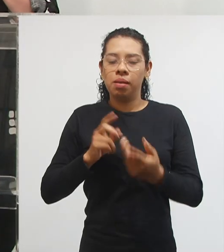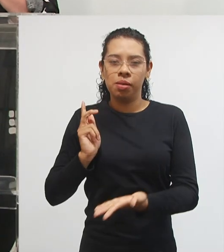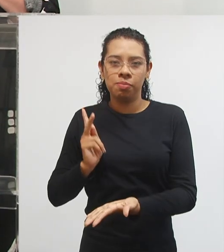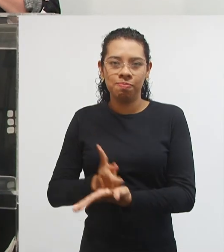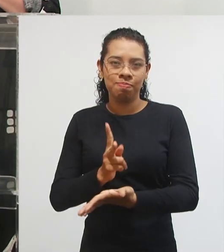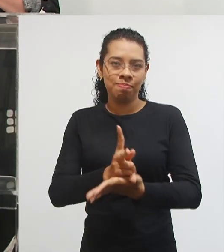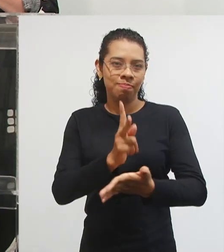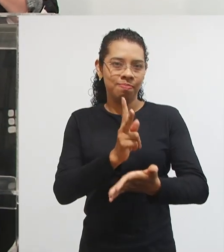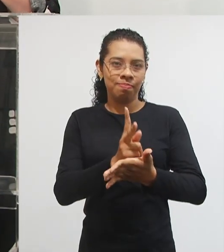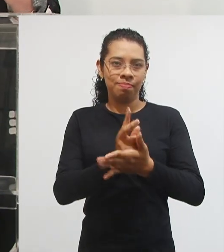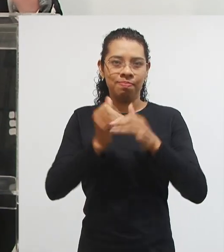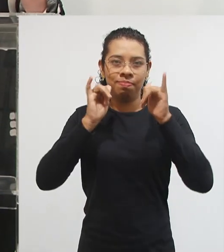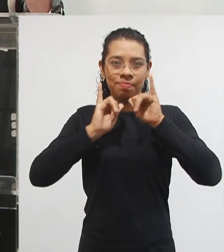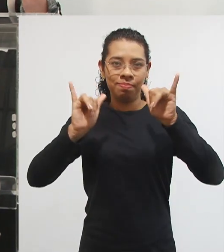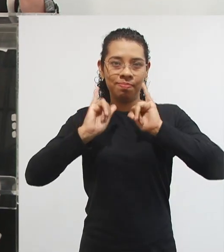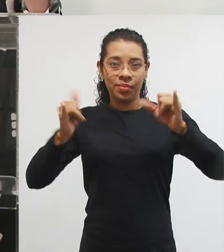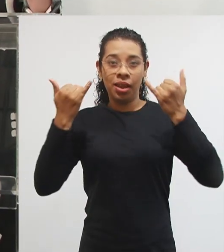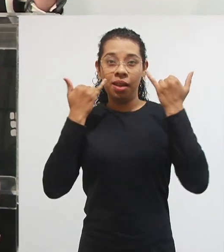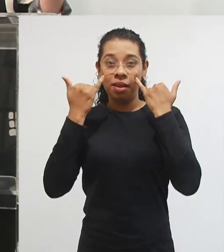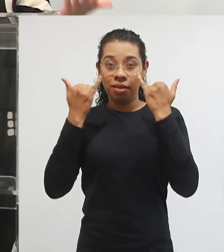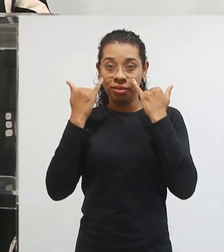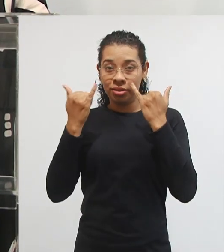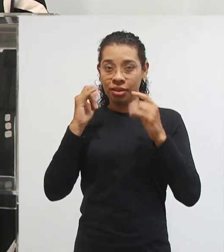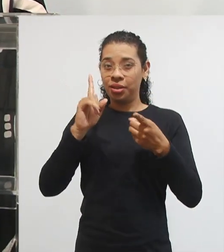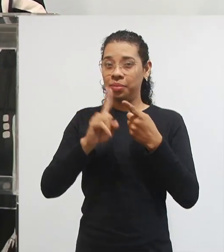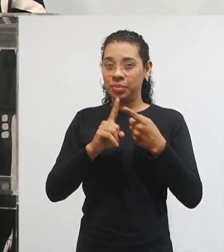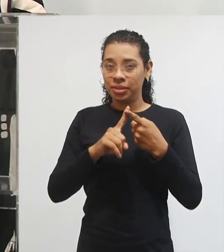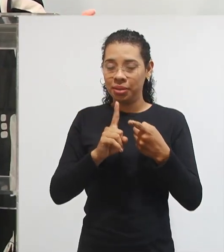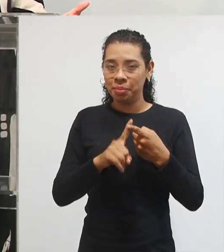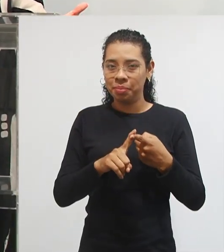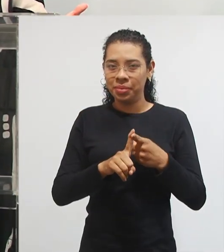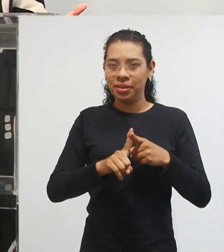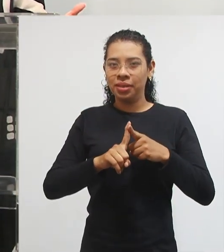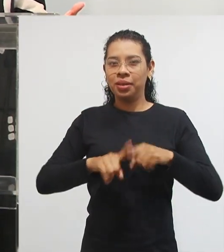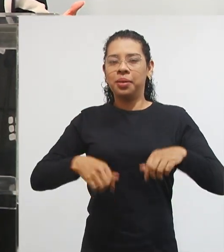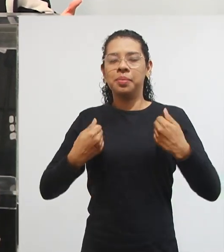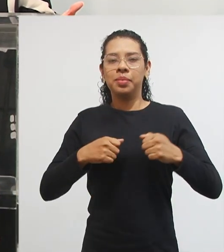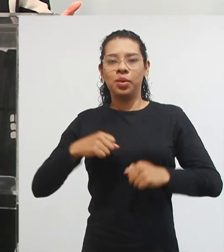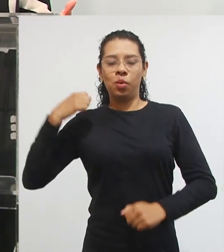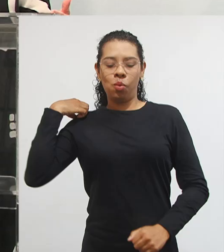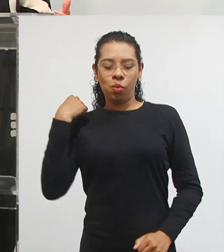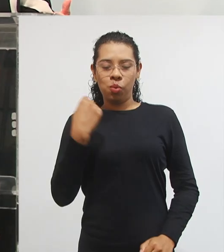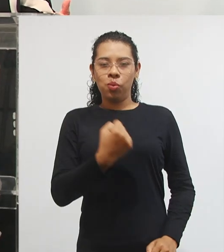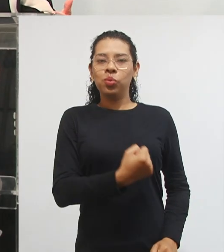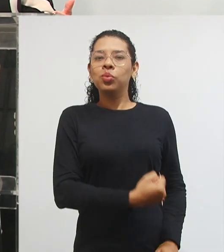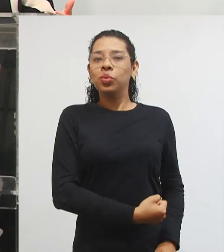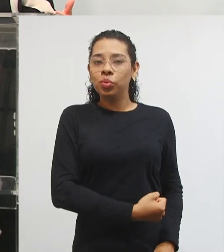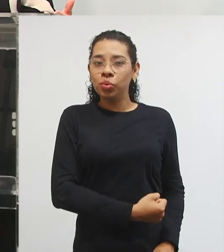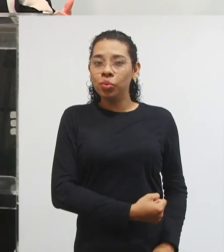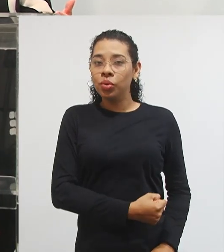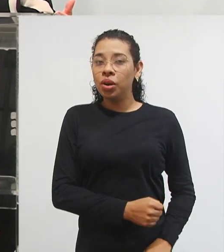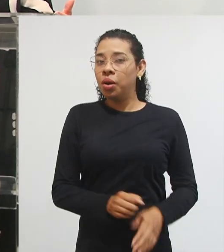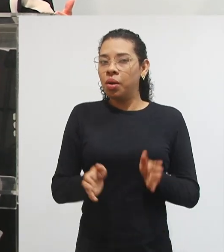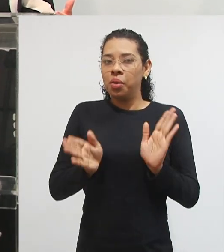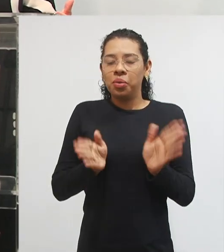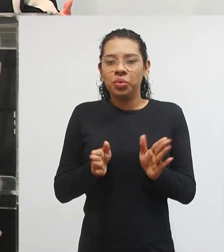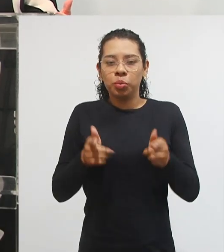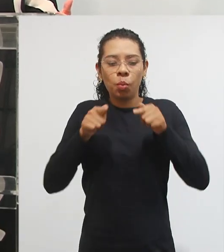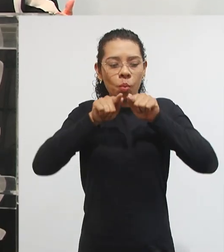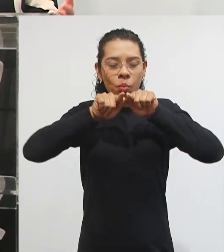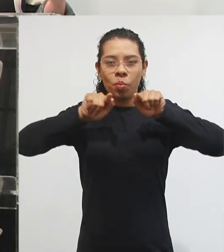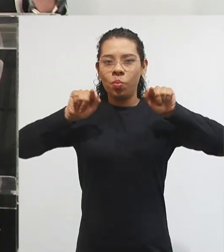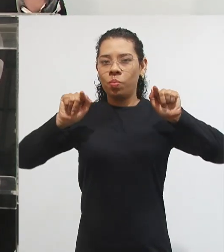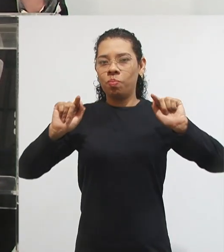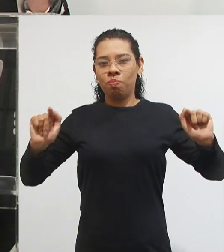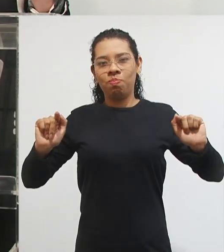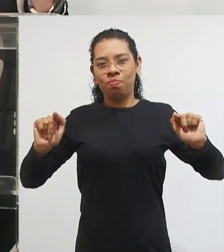que levaram alguns anos até convencer as pessoas de que elas precisavam usar cinto, e hoje ninguém mais questiona isso, né?